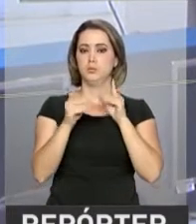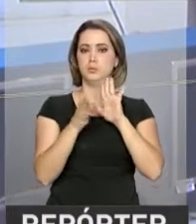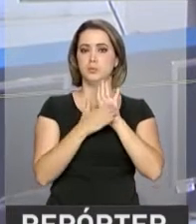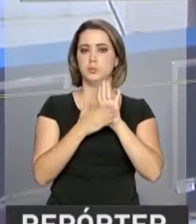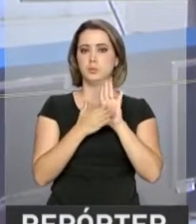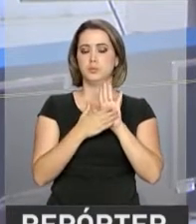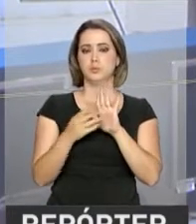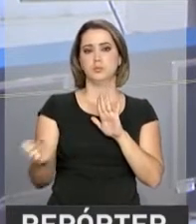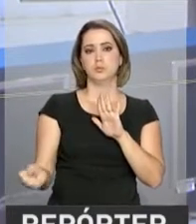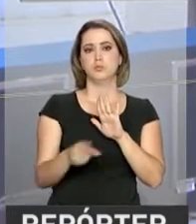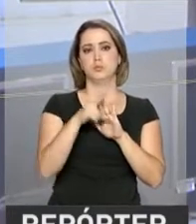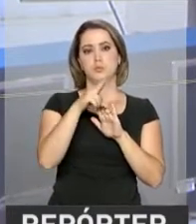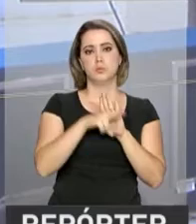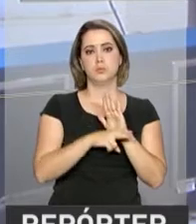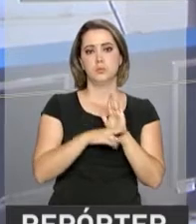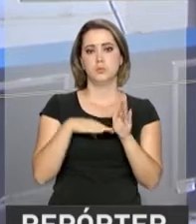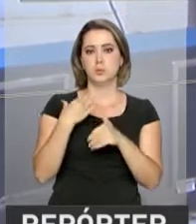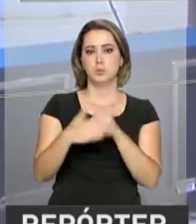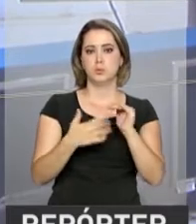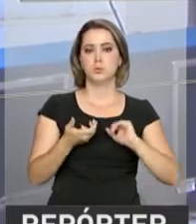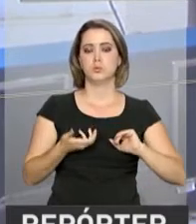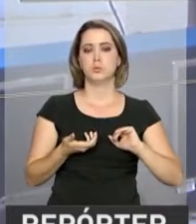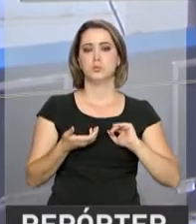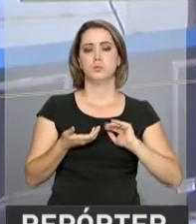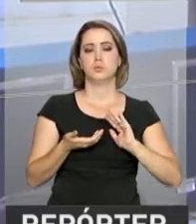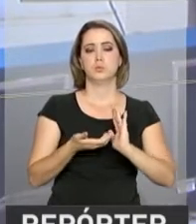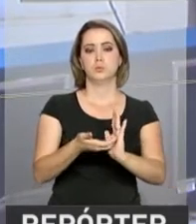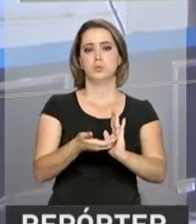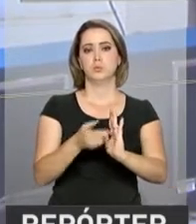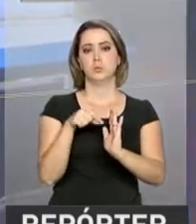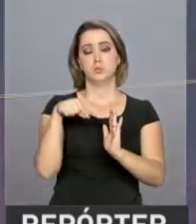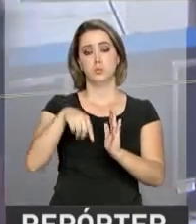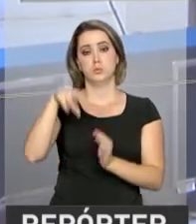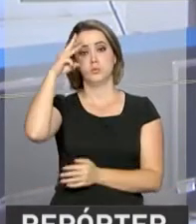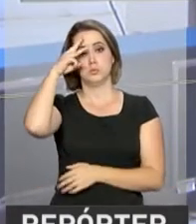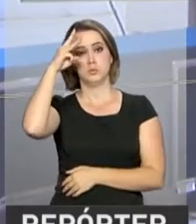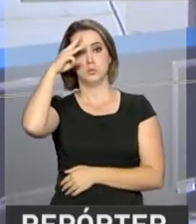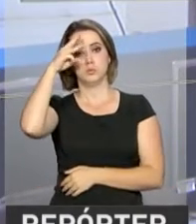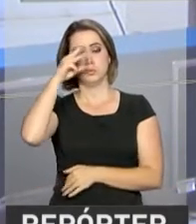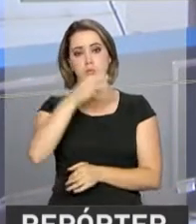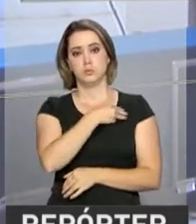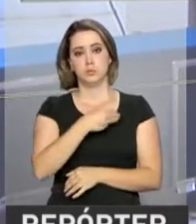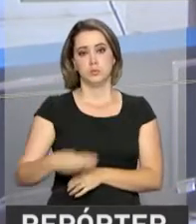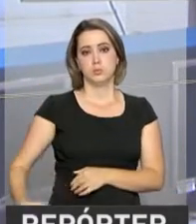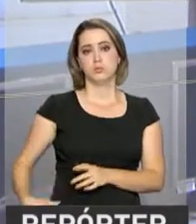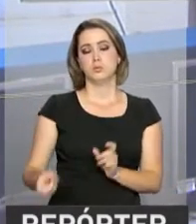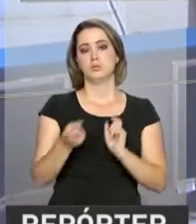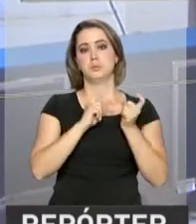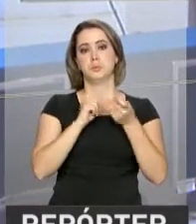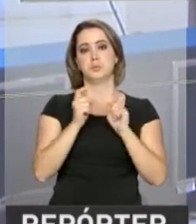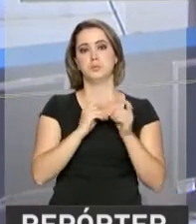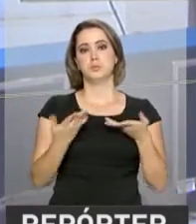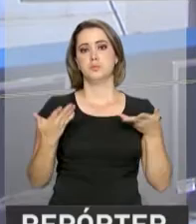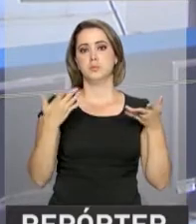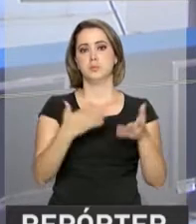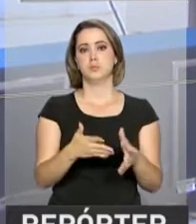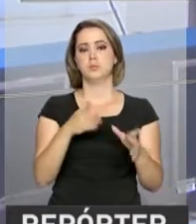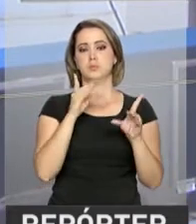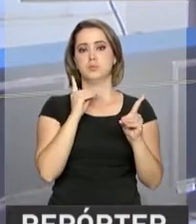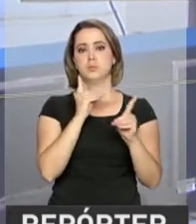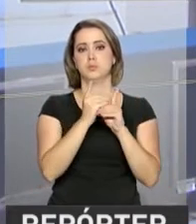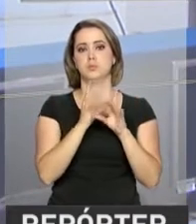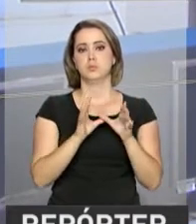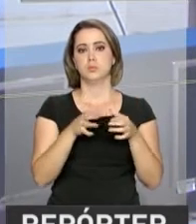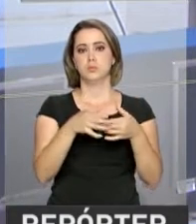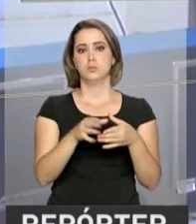de reforma da previdência segue na câmara dos deputados nesta terça feira o ministro da fazenda e henrique meirelles participou do